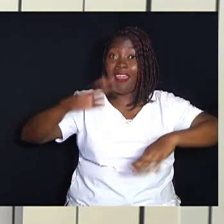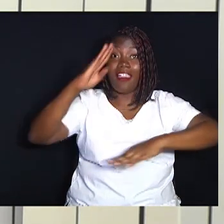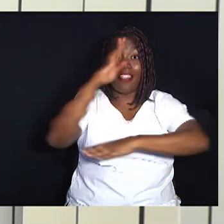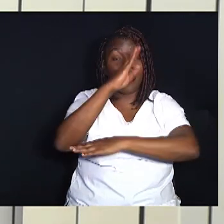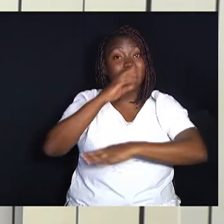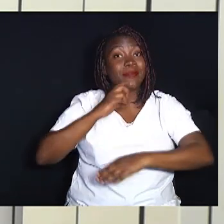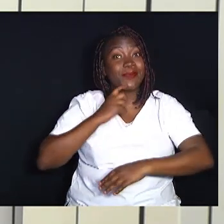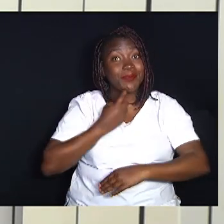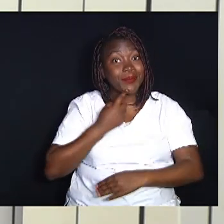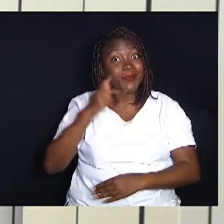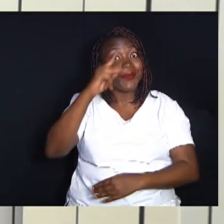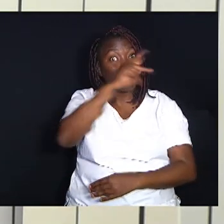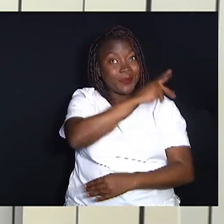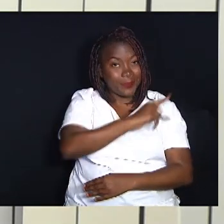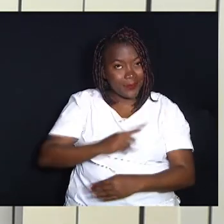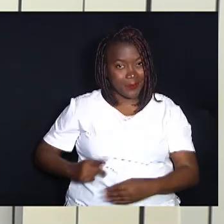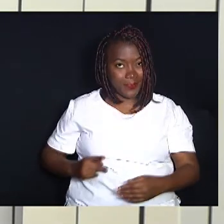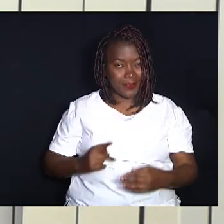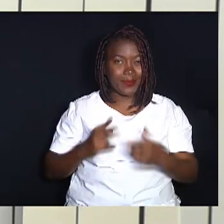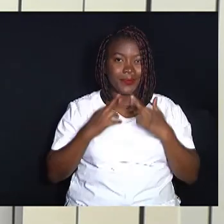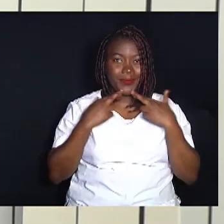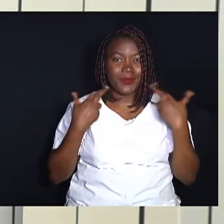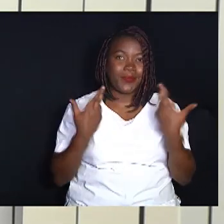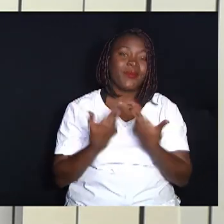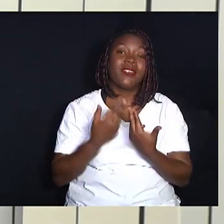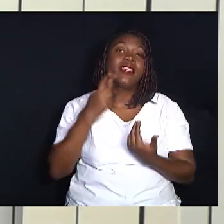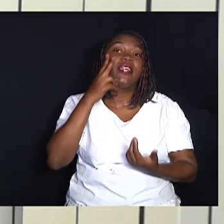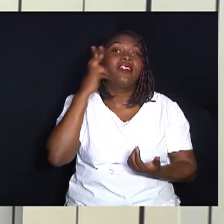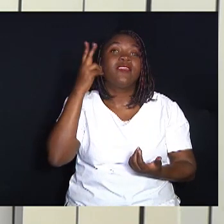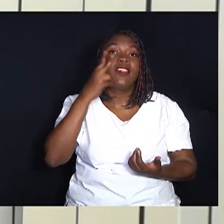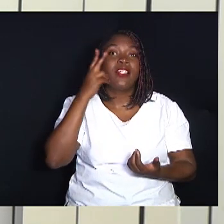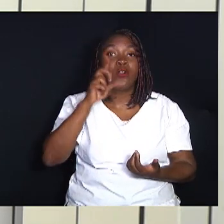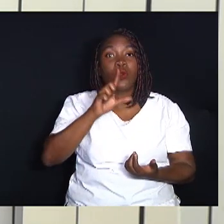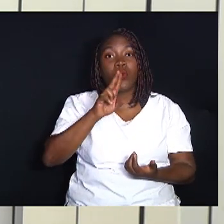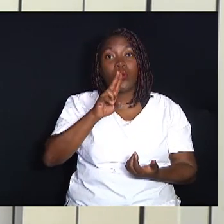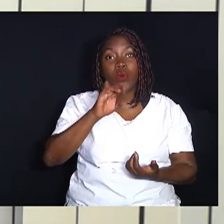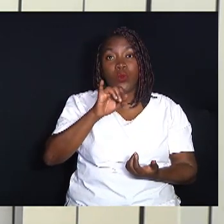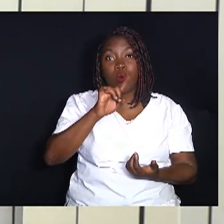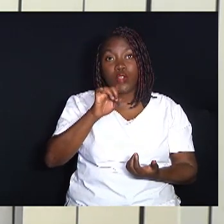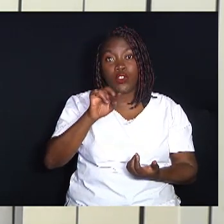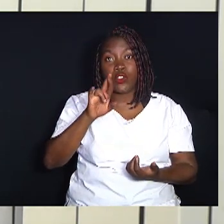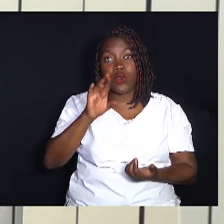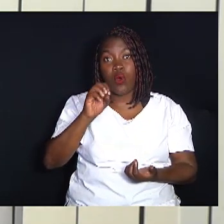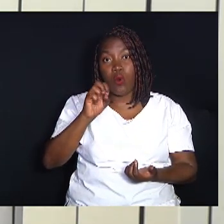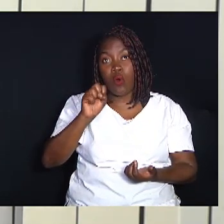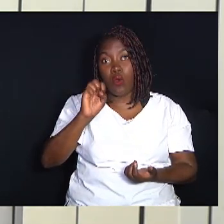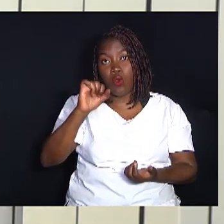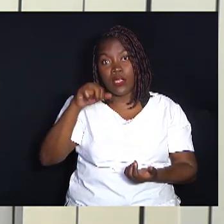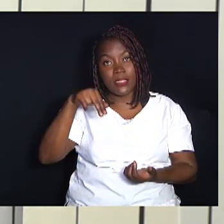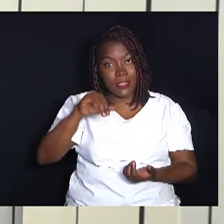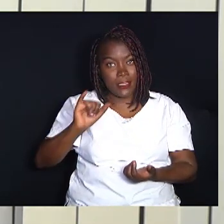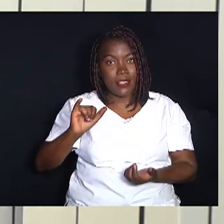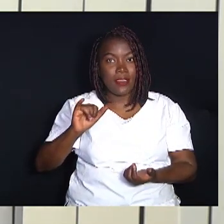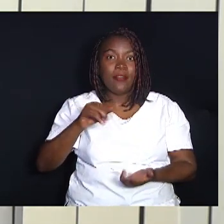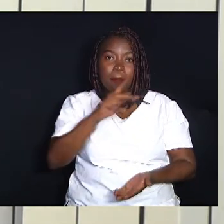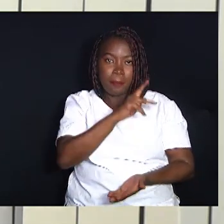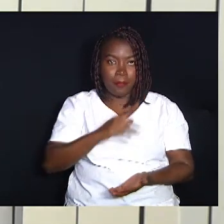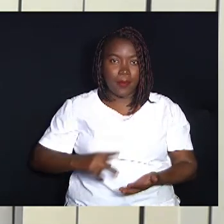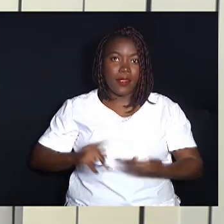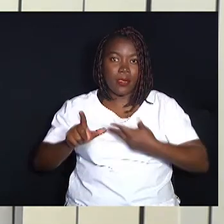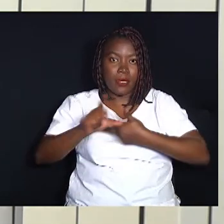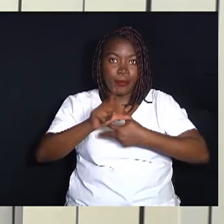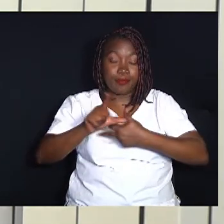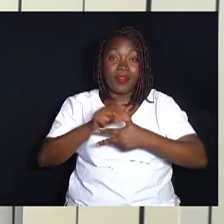foi presidida pelo vereador Luiz Rossini, que é presidente do Legislativo. A meta do plano